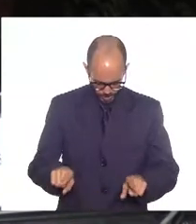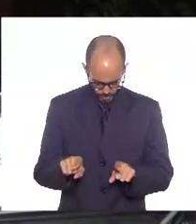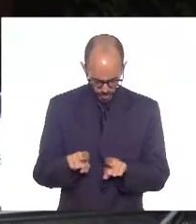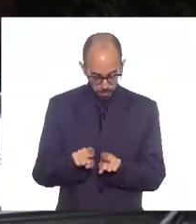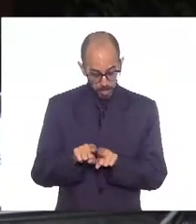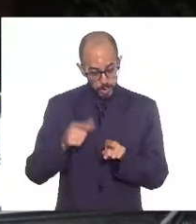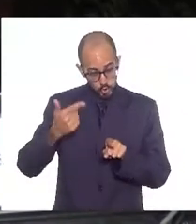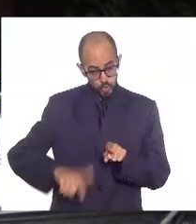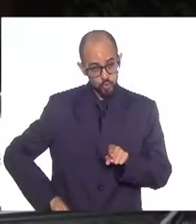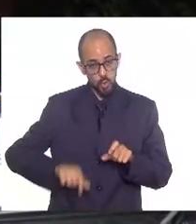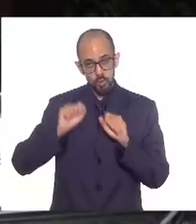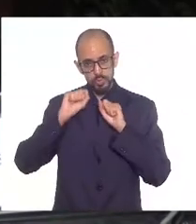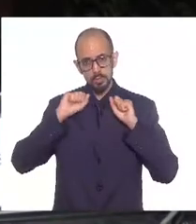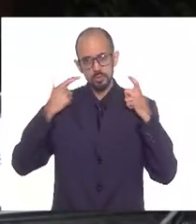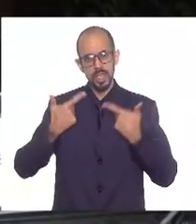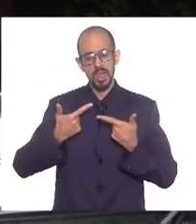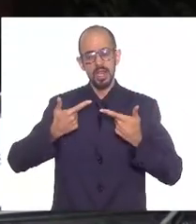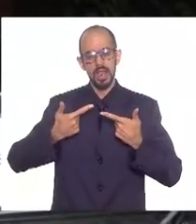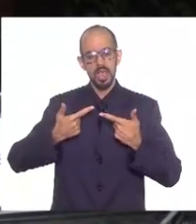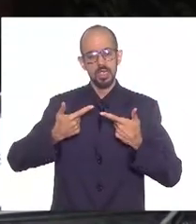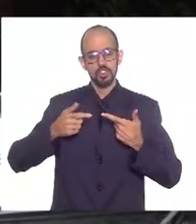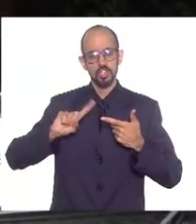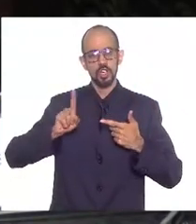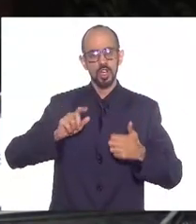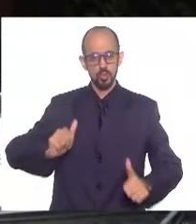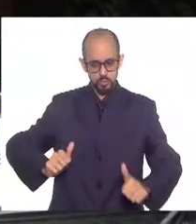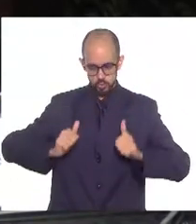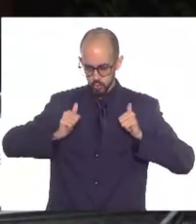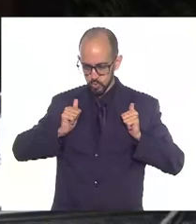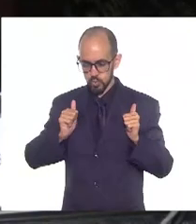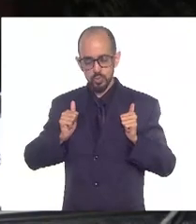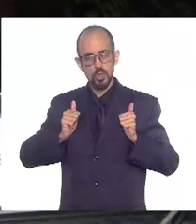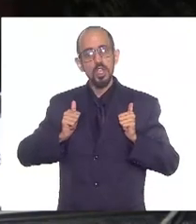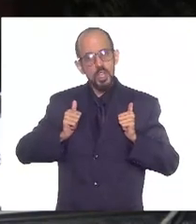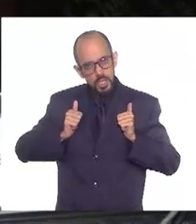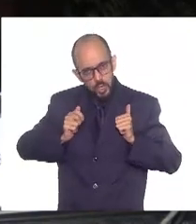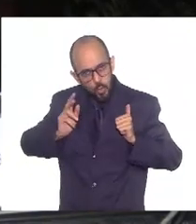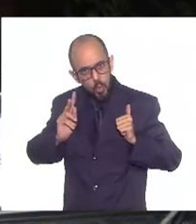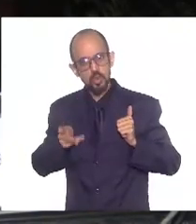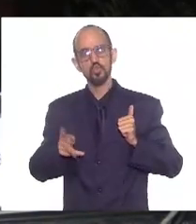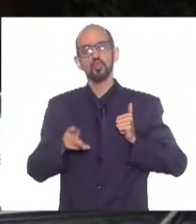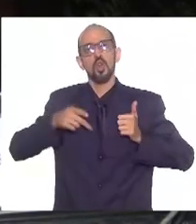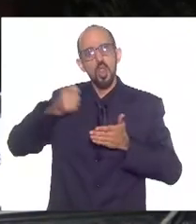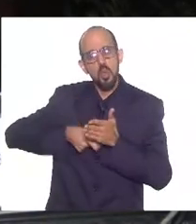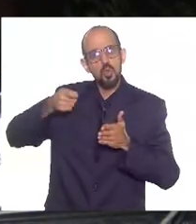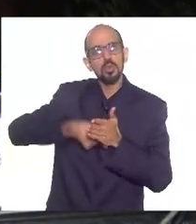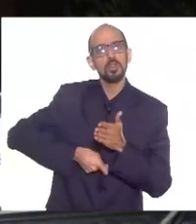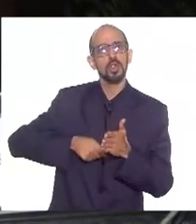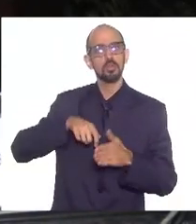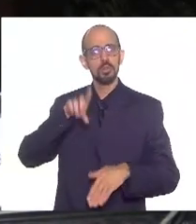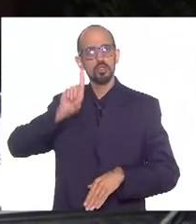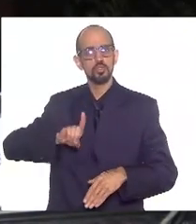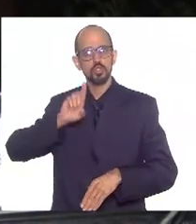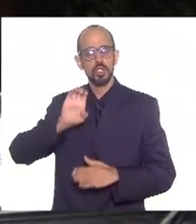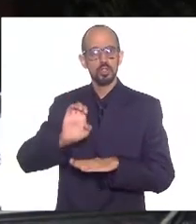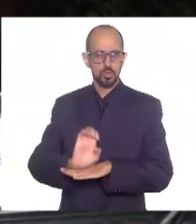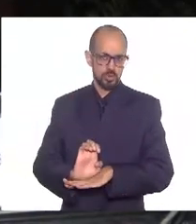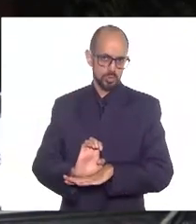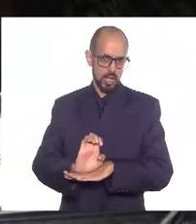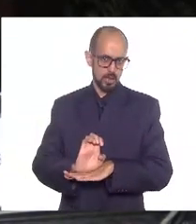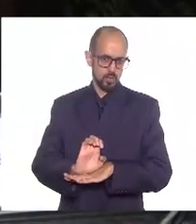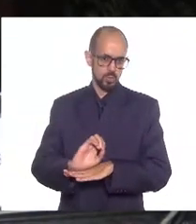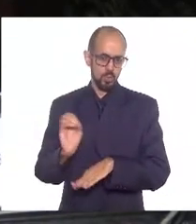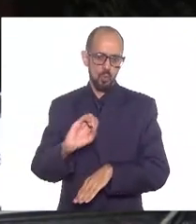Legislativa que não se furta a lutar pelos direitos do nosso Estado, André. Nenhum alinhamento